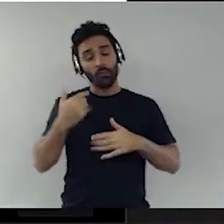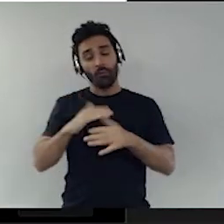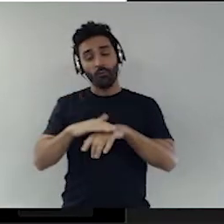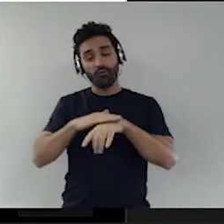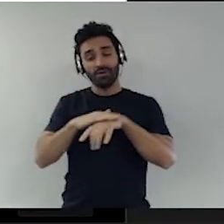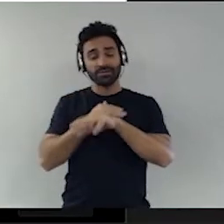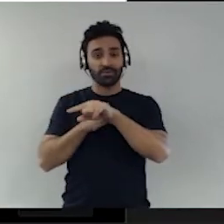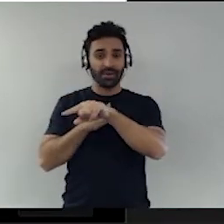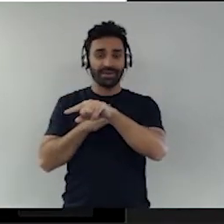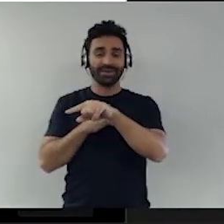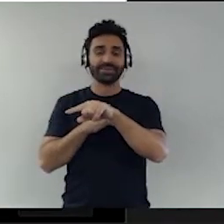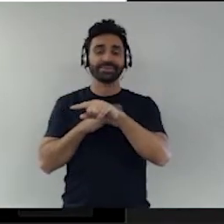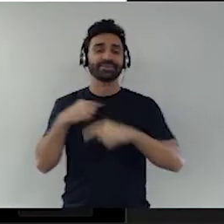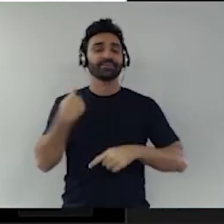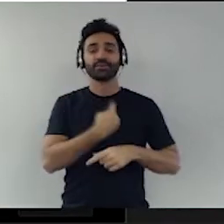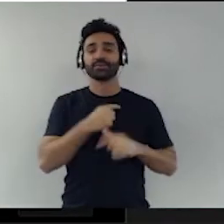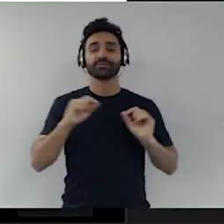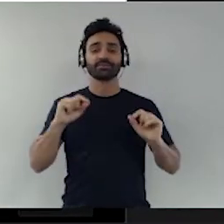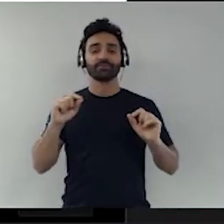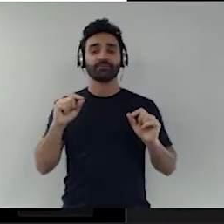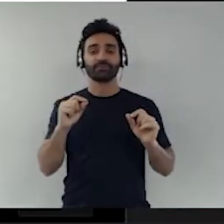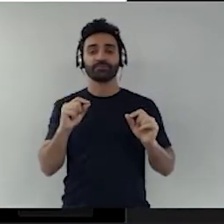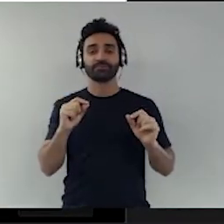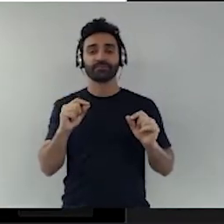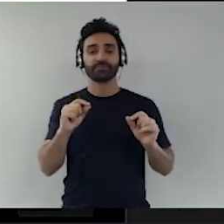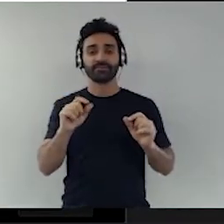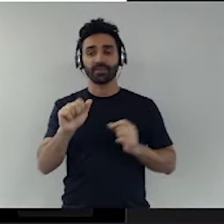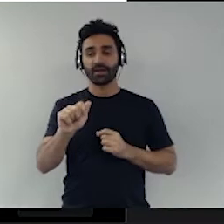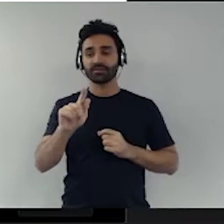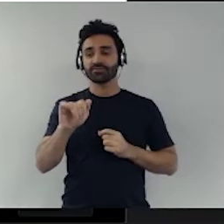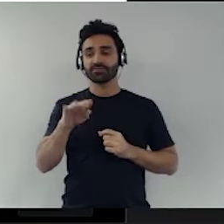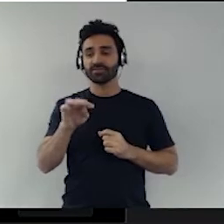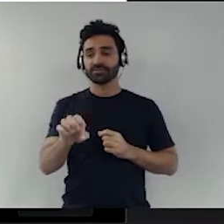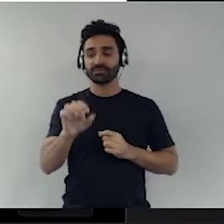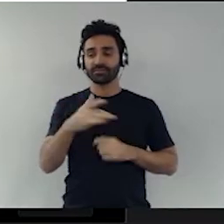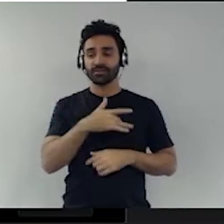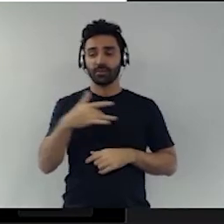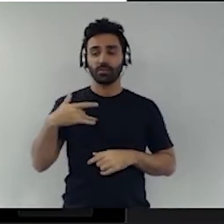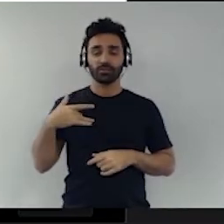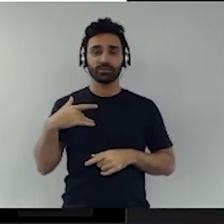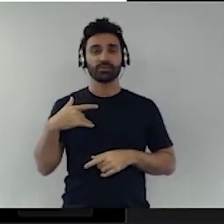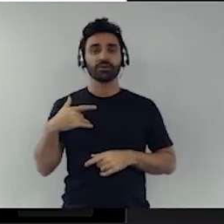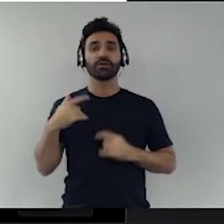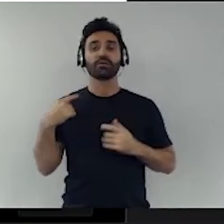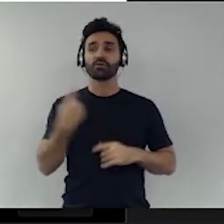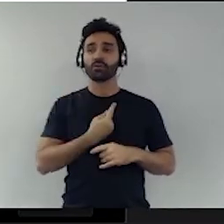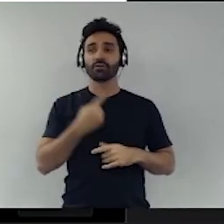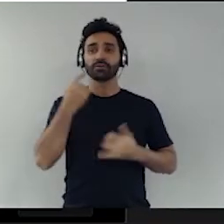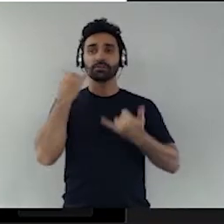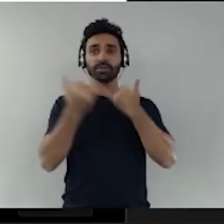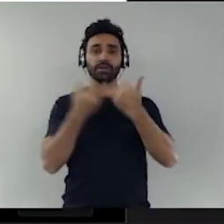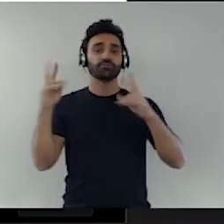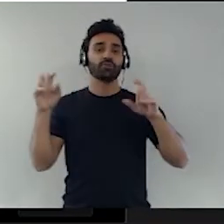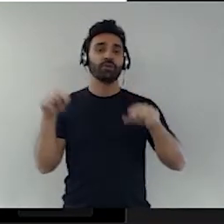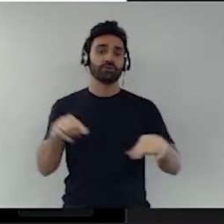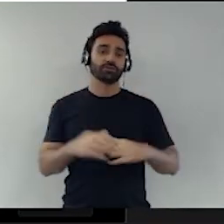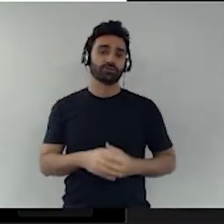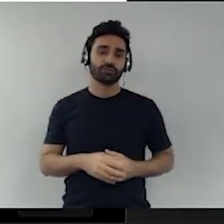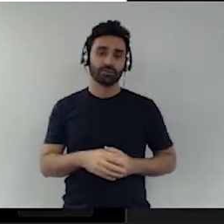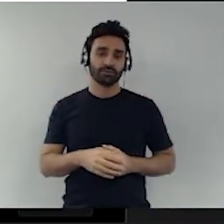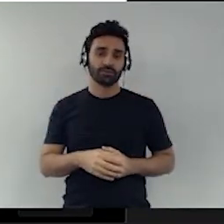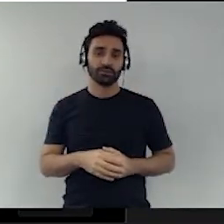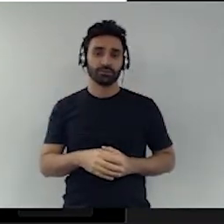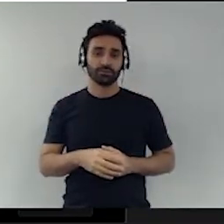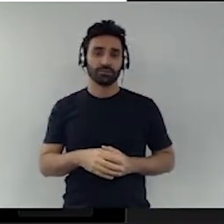do passado, a gente fazia assim, por que a gente não usa um agente de saúde lá da SUS, lá da ponta? A gente brincava disso, do tipo, o app não